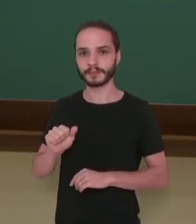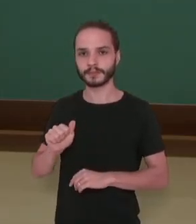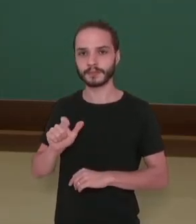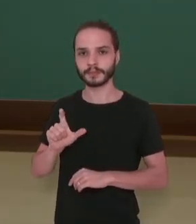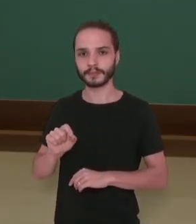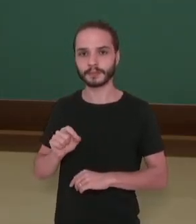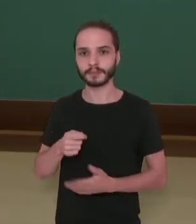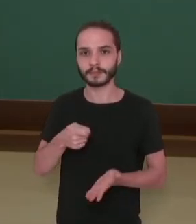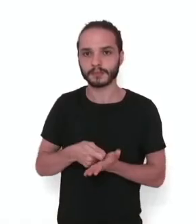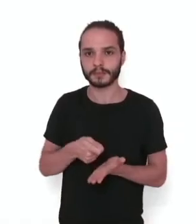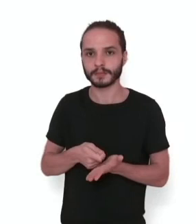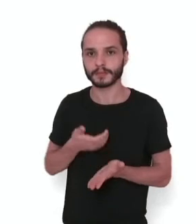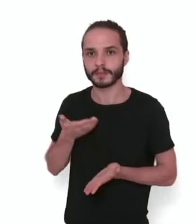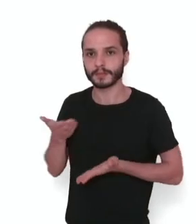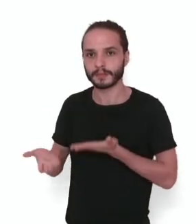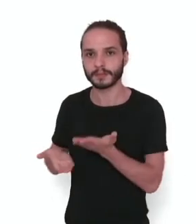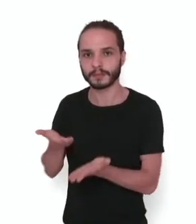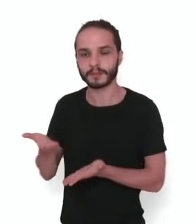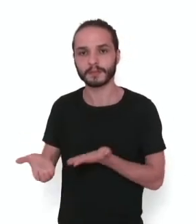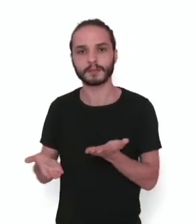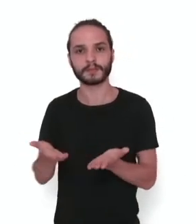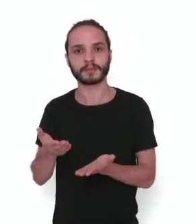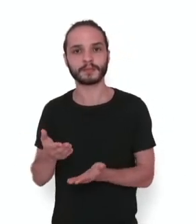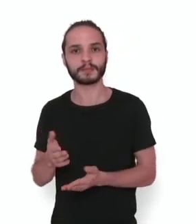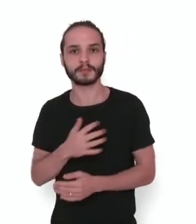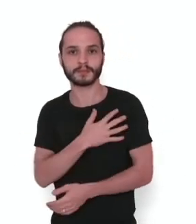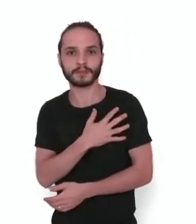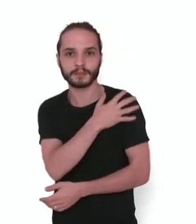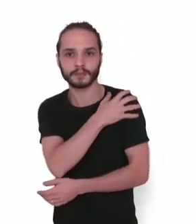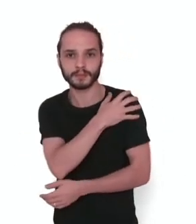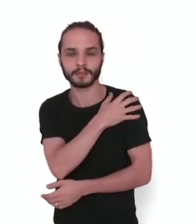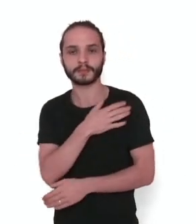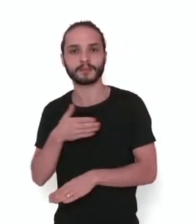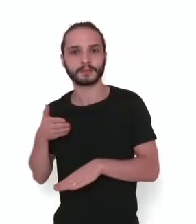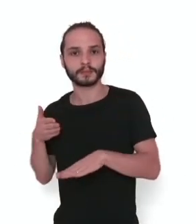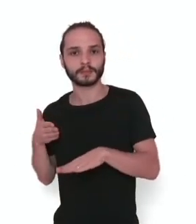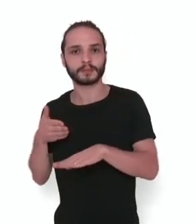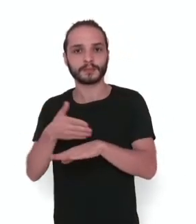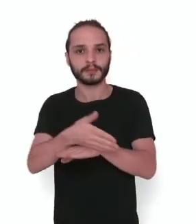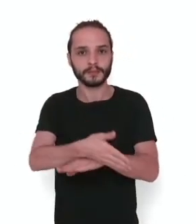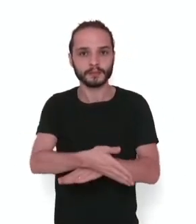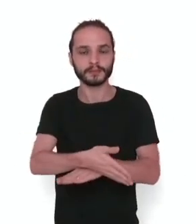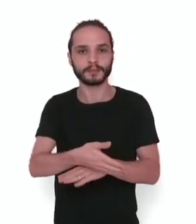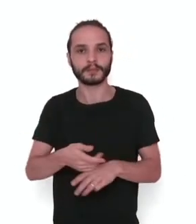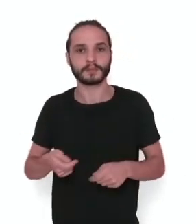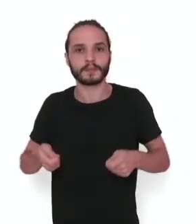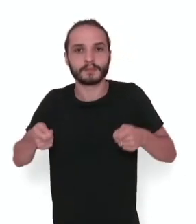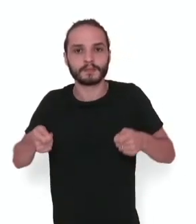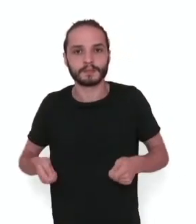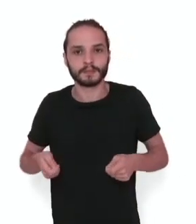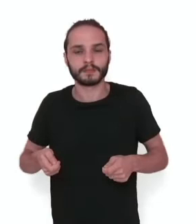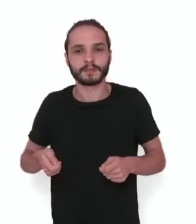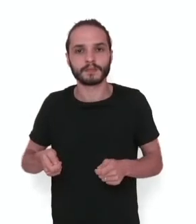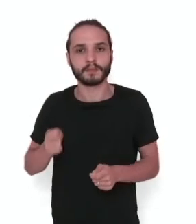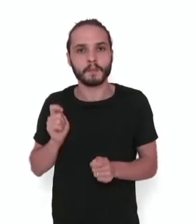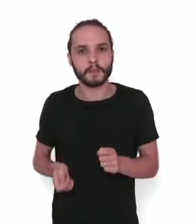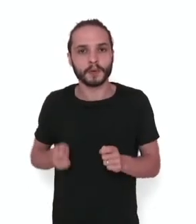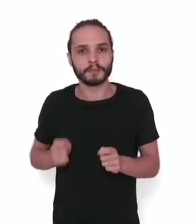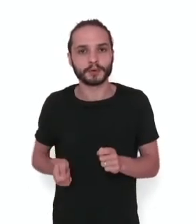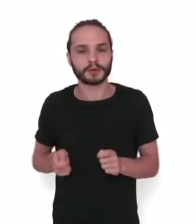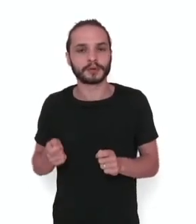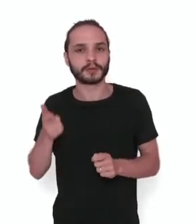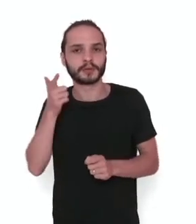prestar serviço, auxílio militar ao seu senhor, comparecer ao tribunal para depor a favor dele. E o suzerano